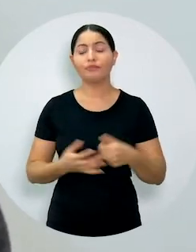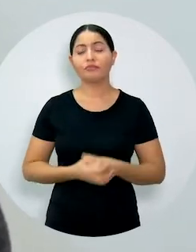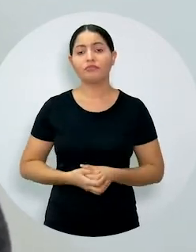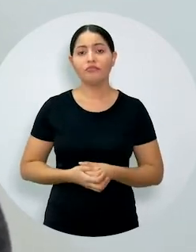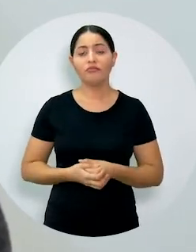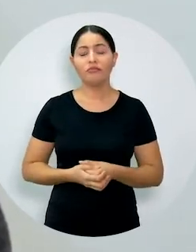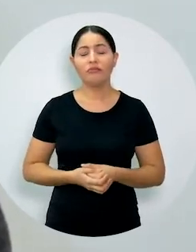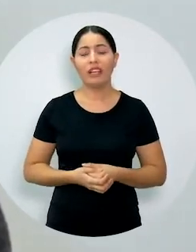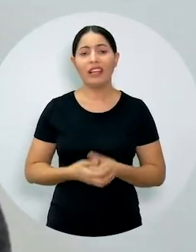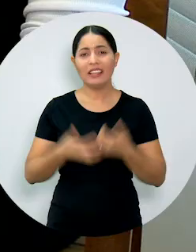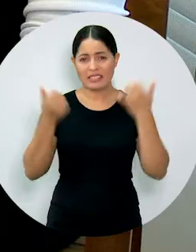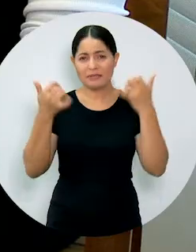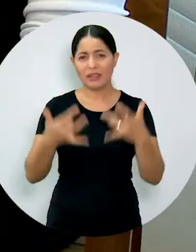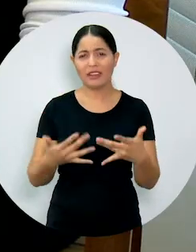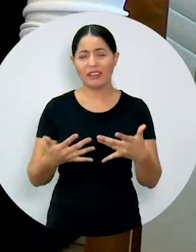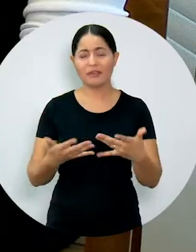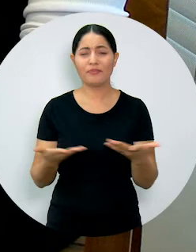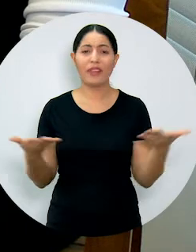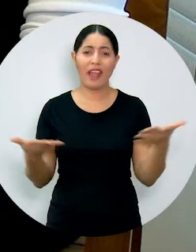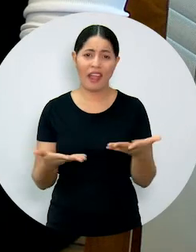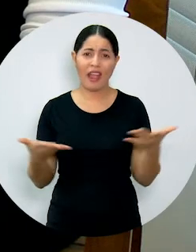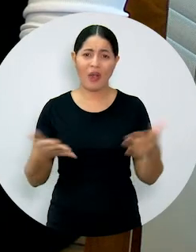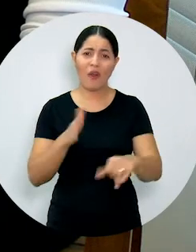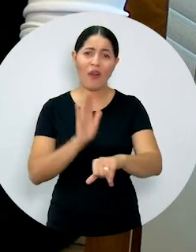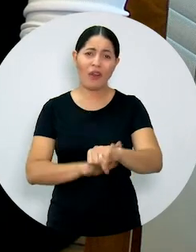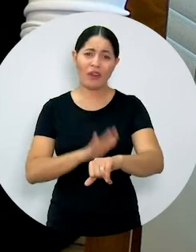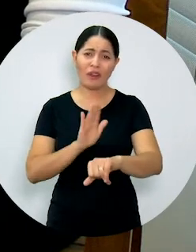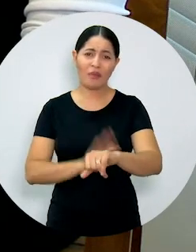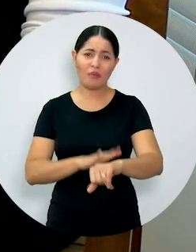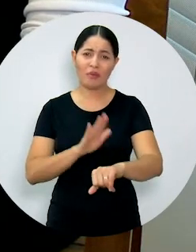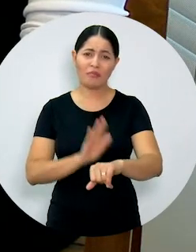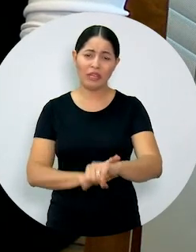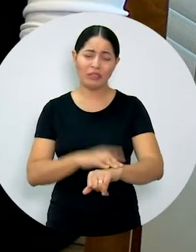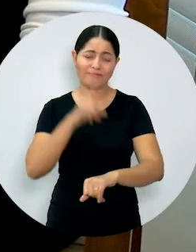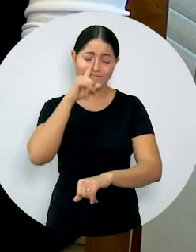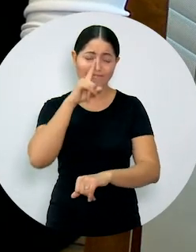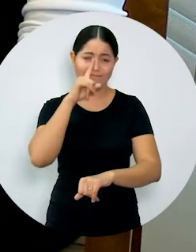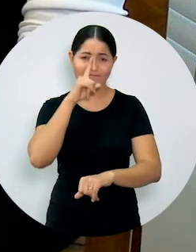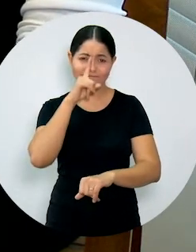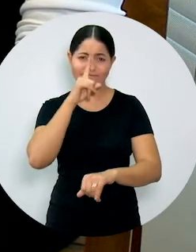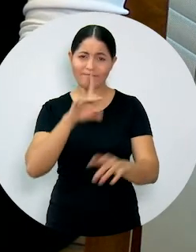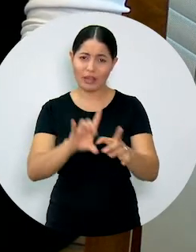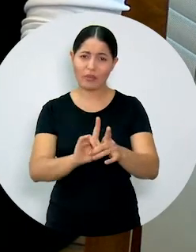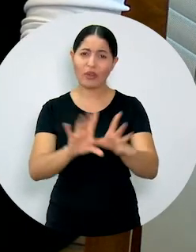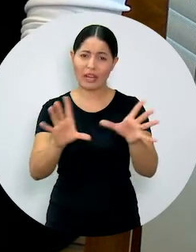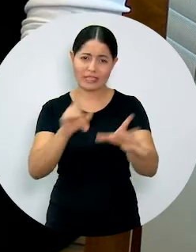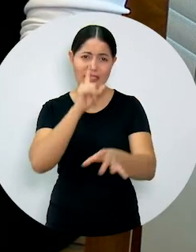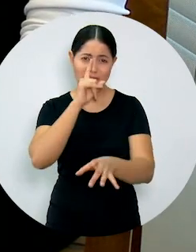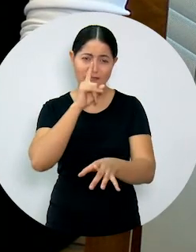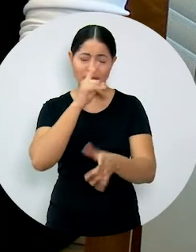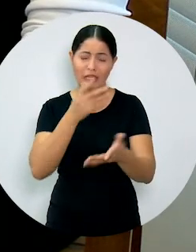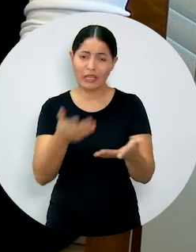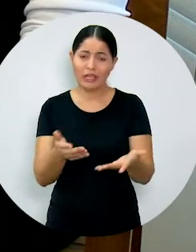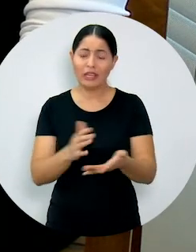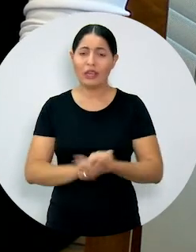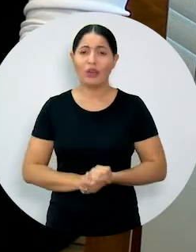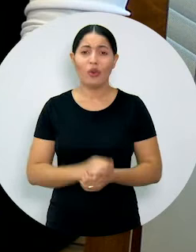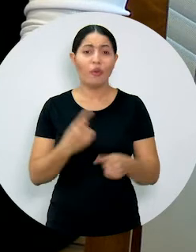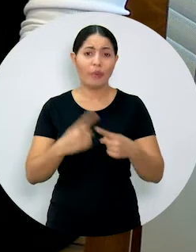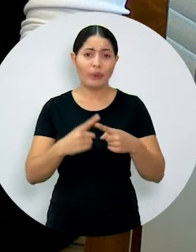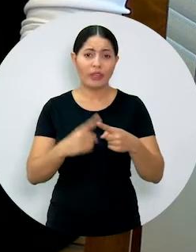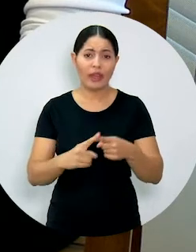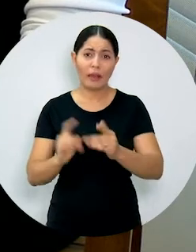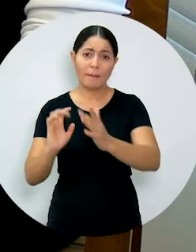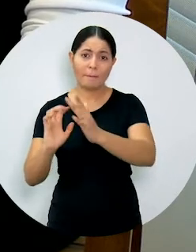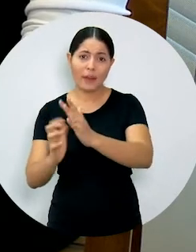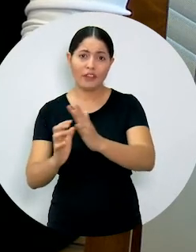suma, nós estamos passando por um momento de crise na nossa democracia, porque, de um lado,